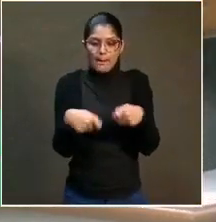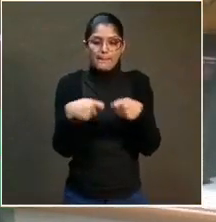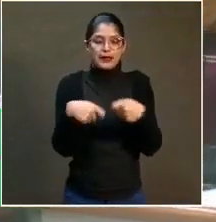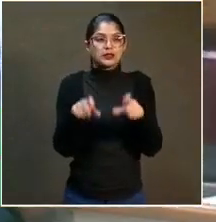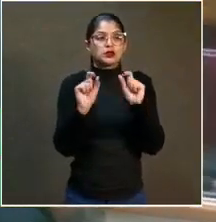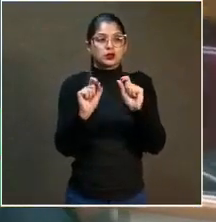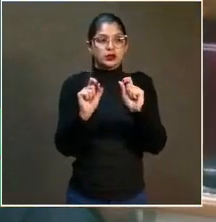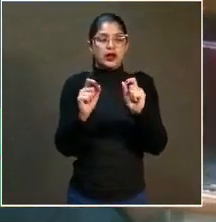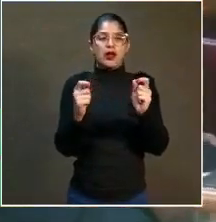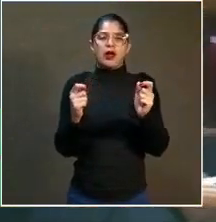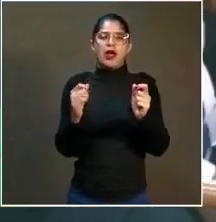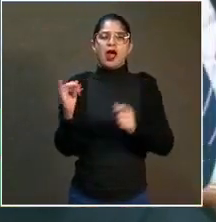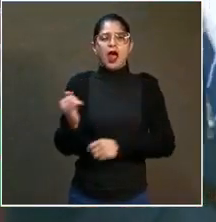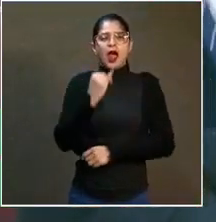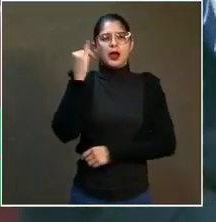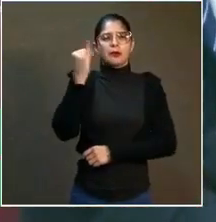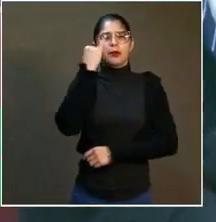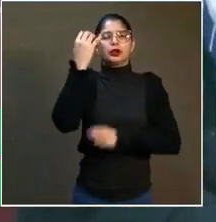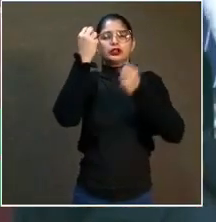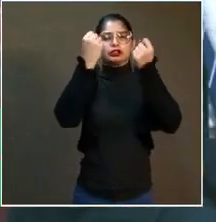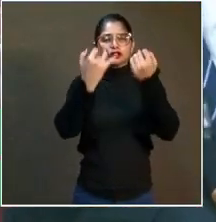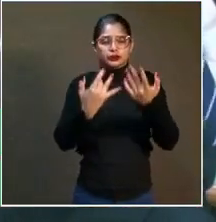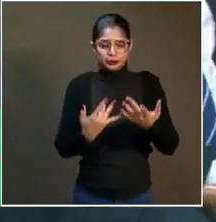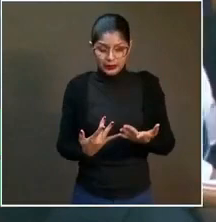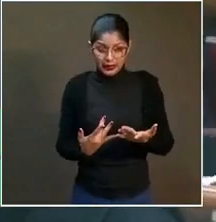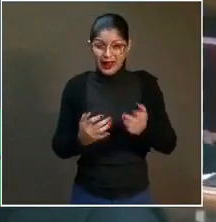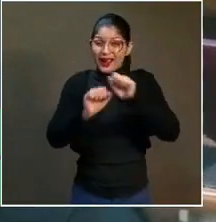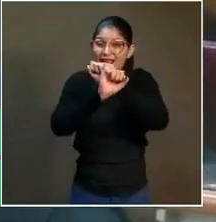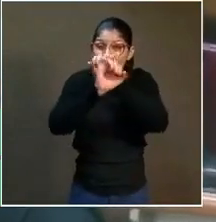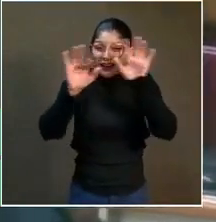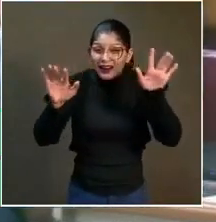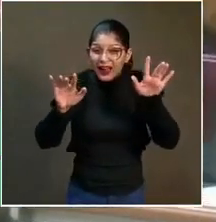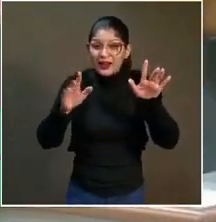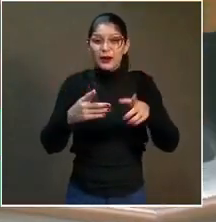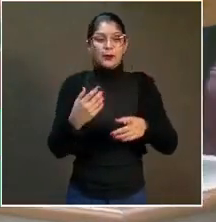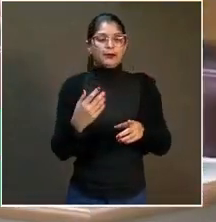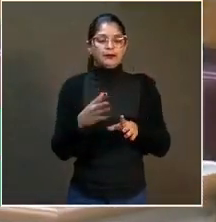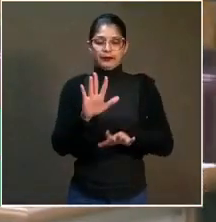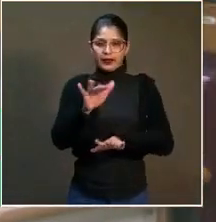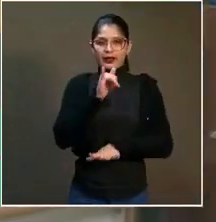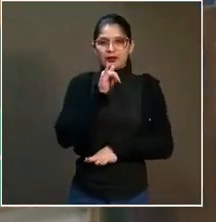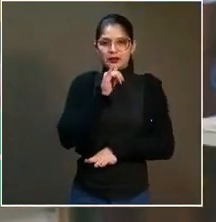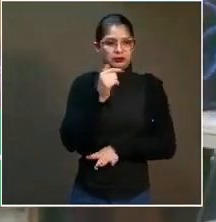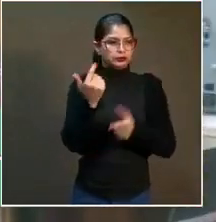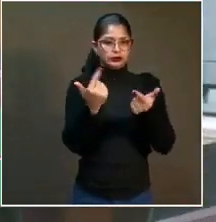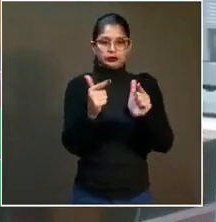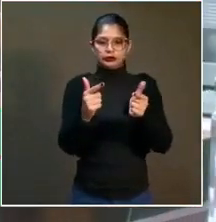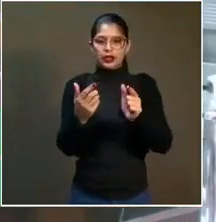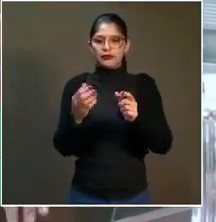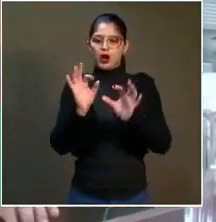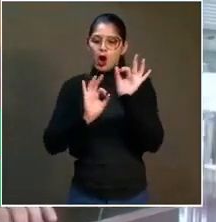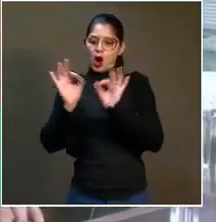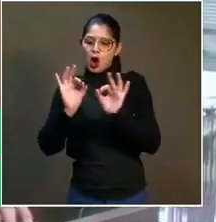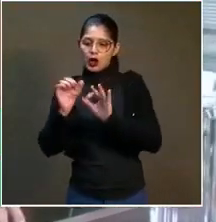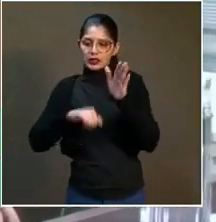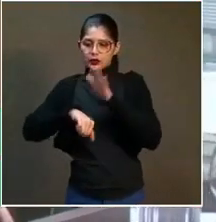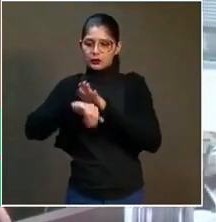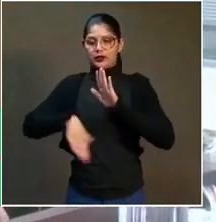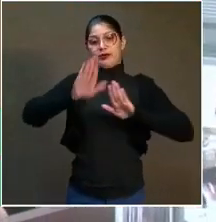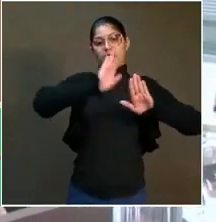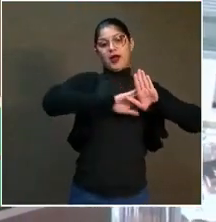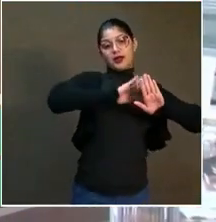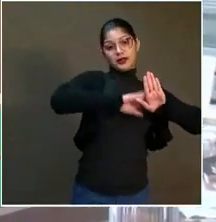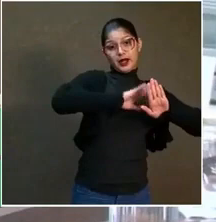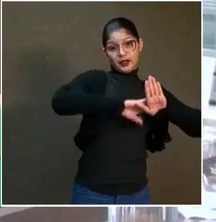é necessário, Excelências, deixar muito claro que não houve premeditação. Tá? Isso é muito importante,